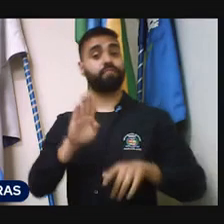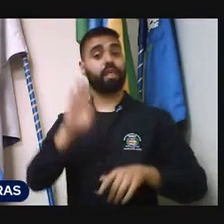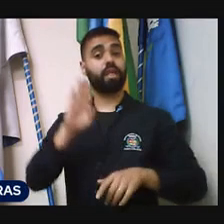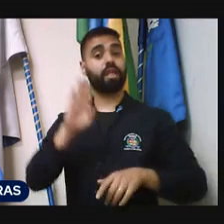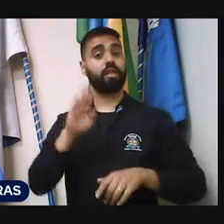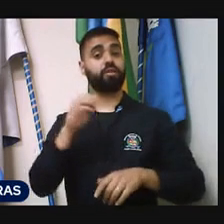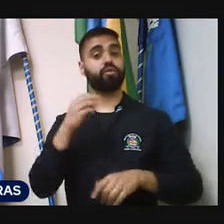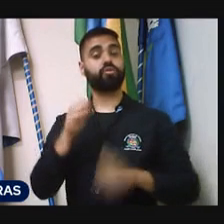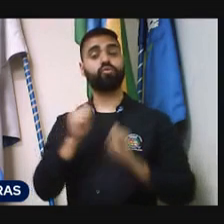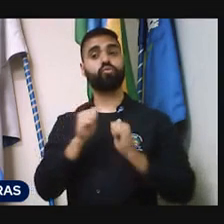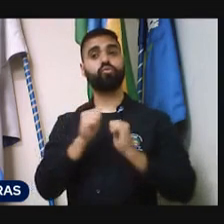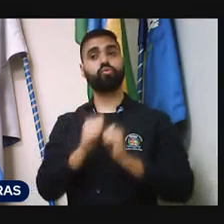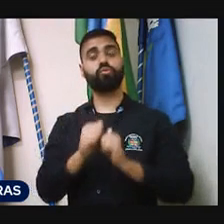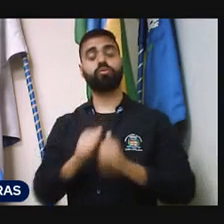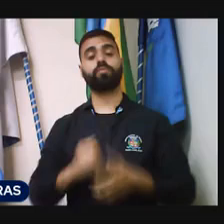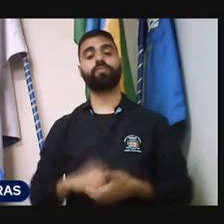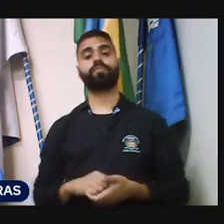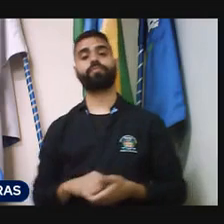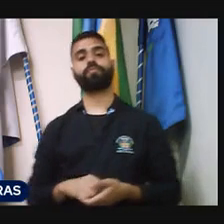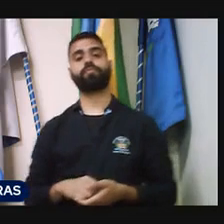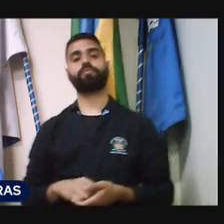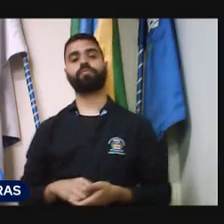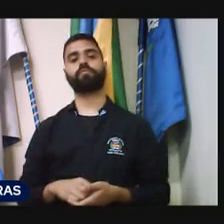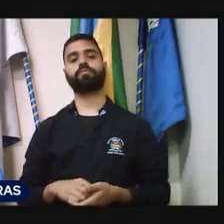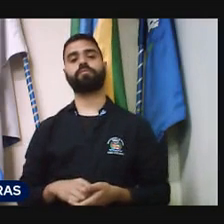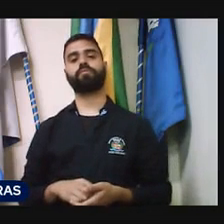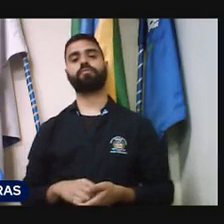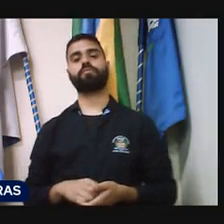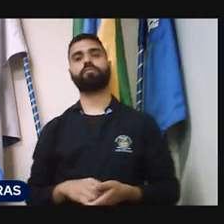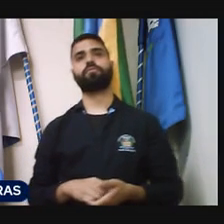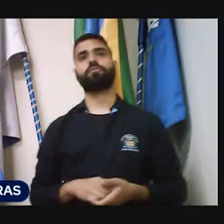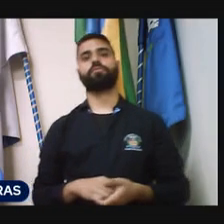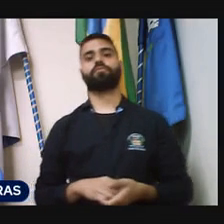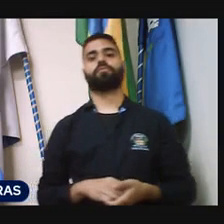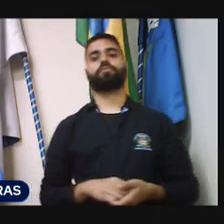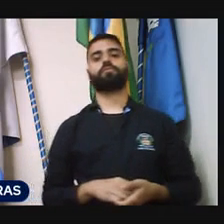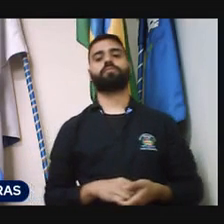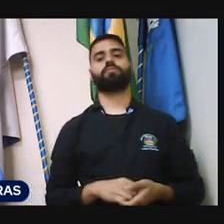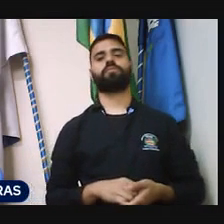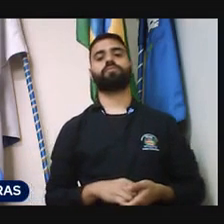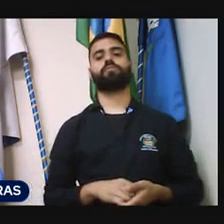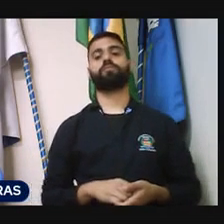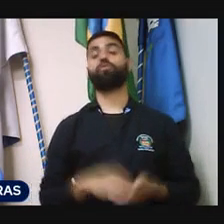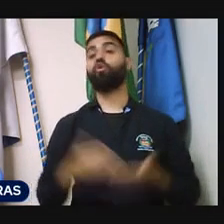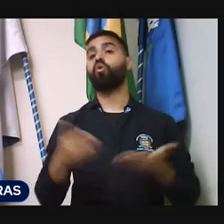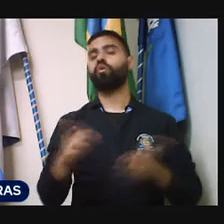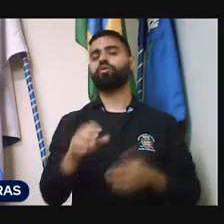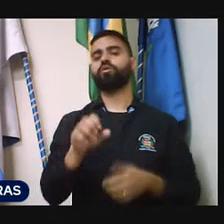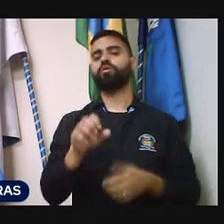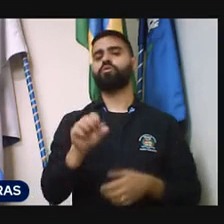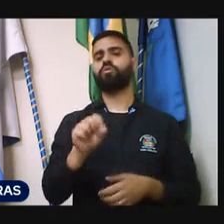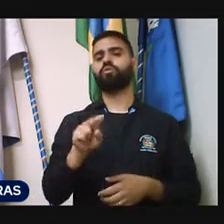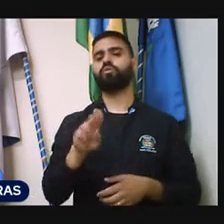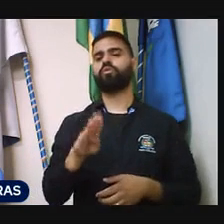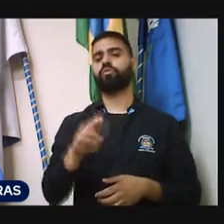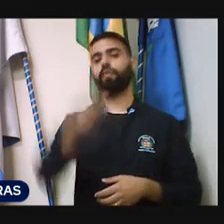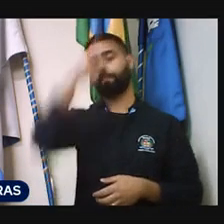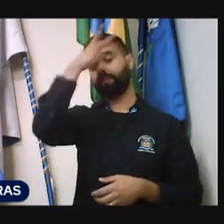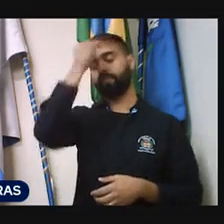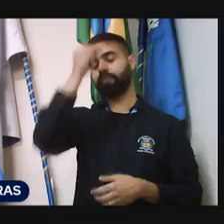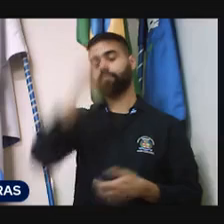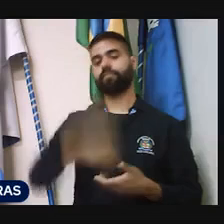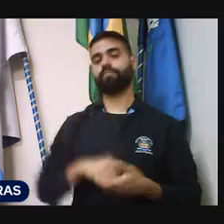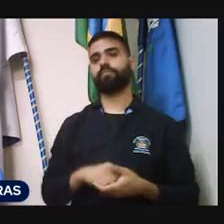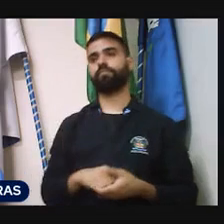junto comigo nosso partido é o hoje o subprefeito de Santa Isabel